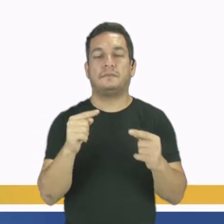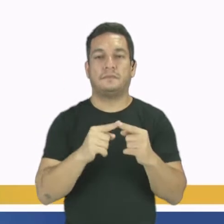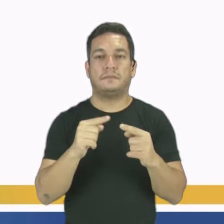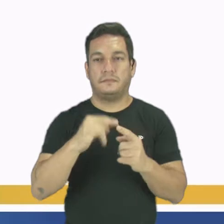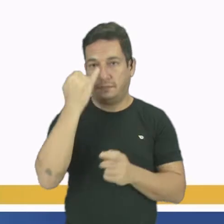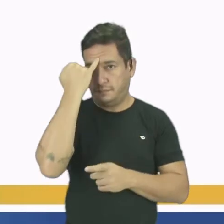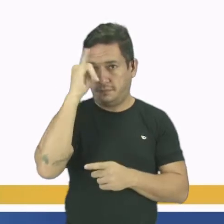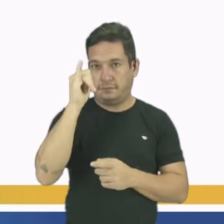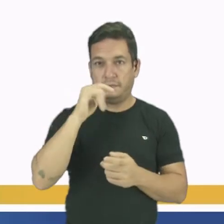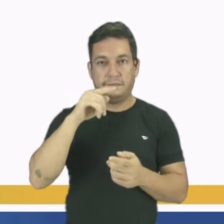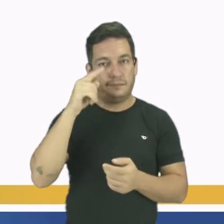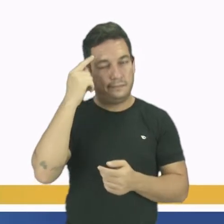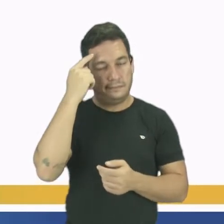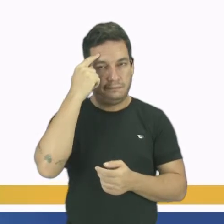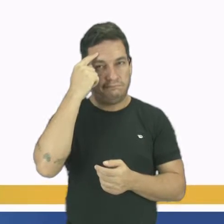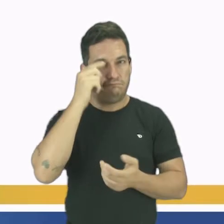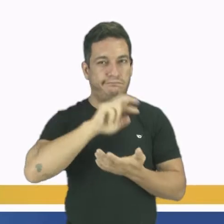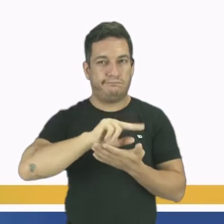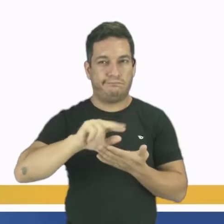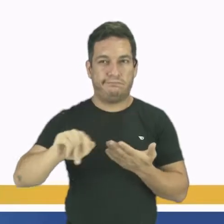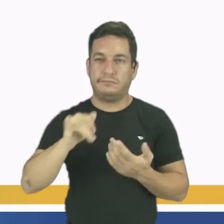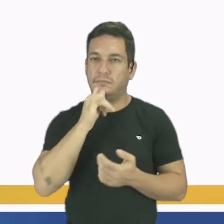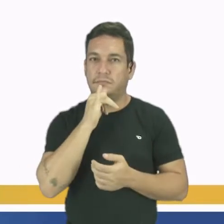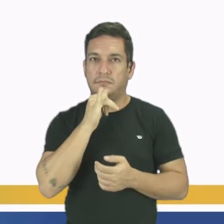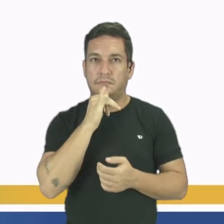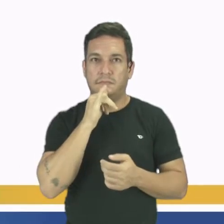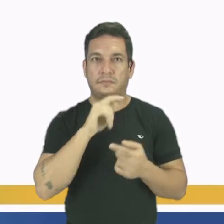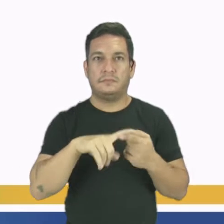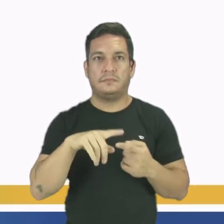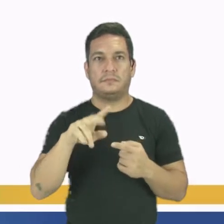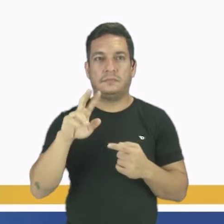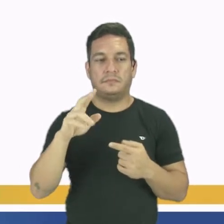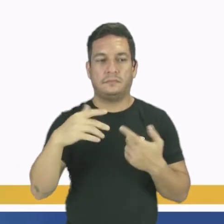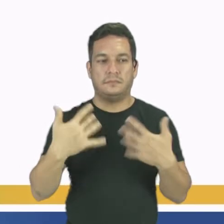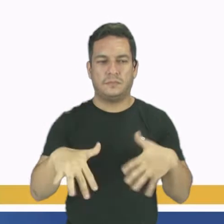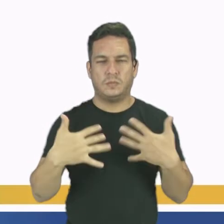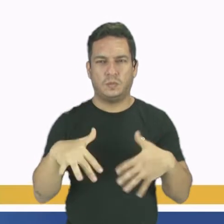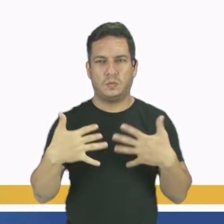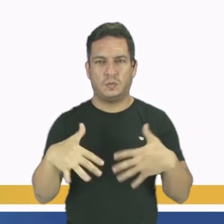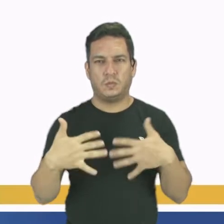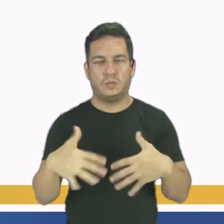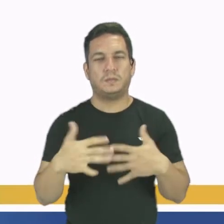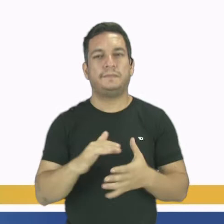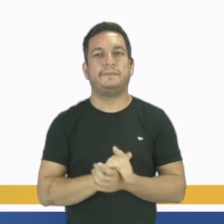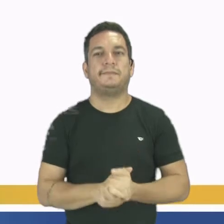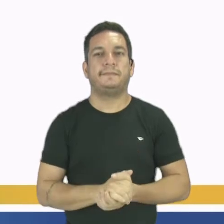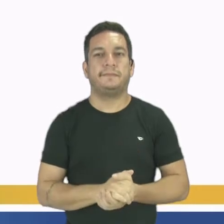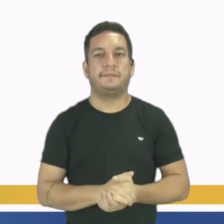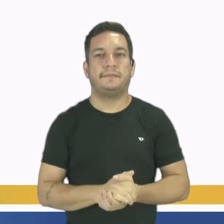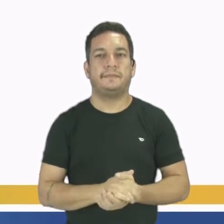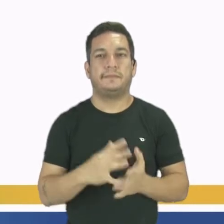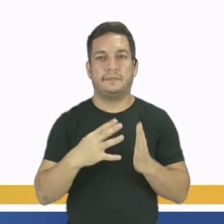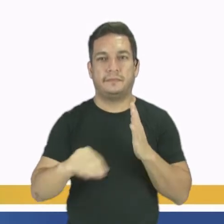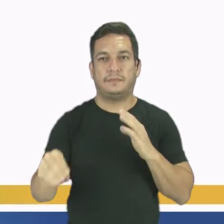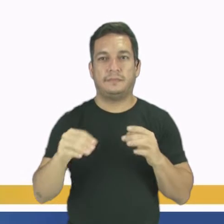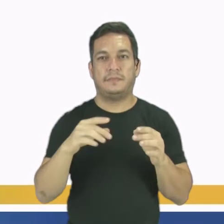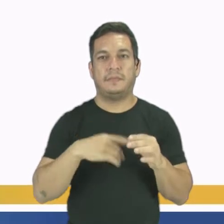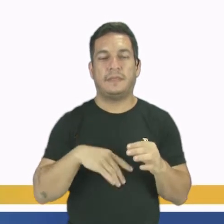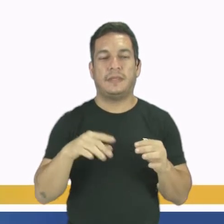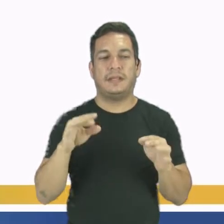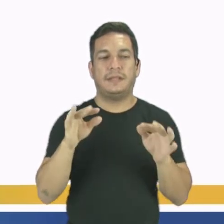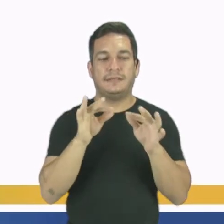ideias e pensamentos. Exemplos: hipérbole, eufemismo. Figuras de sintaxe